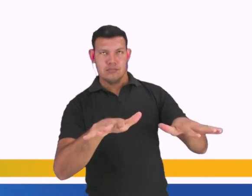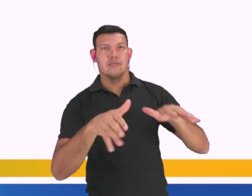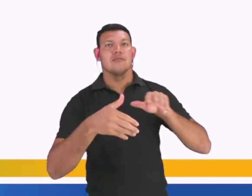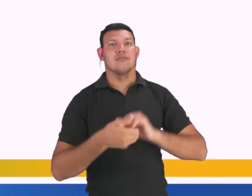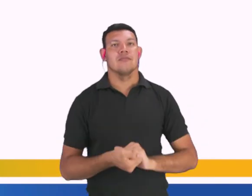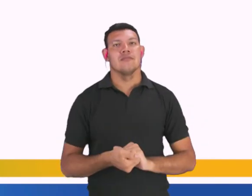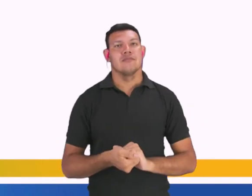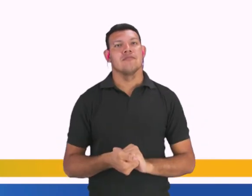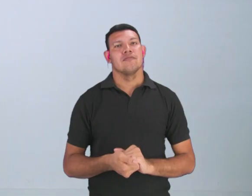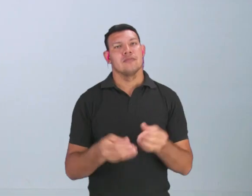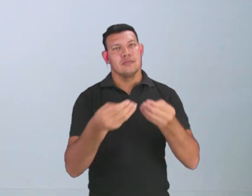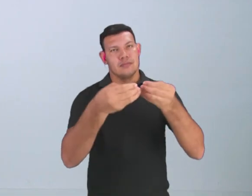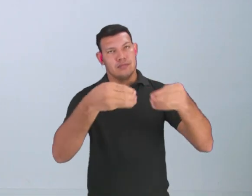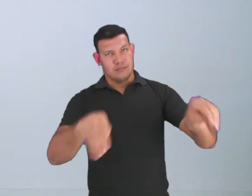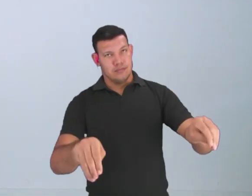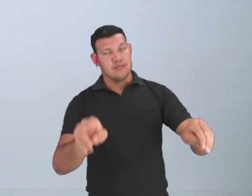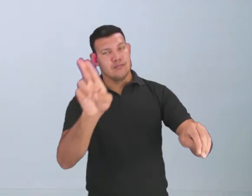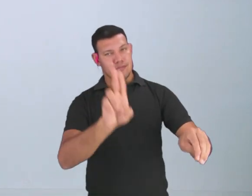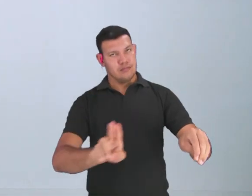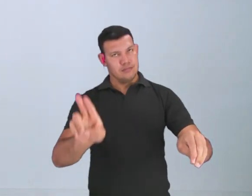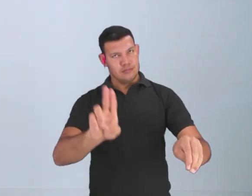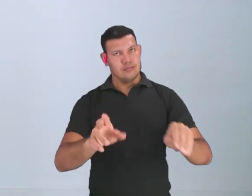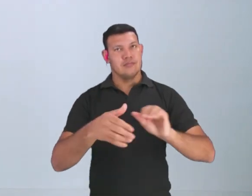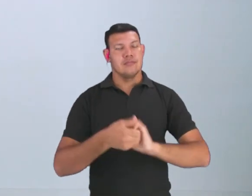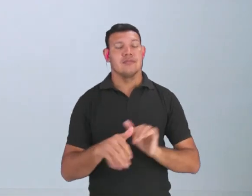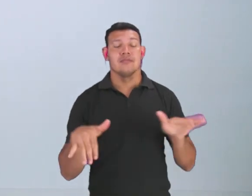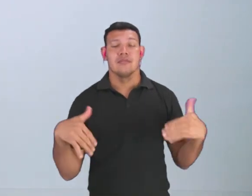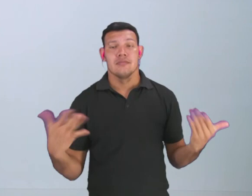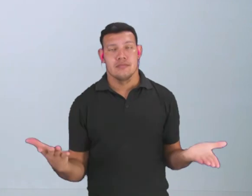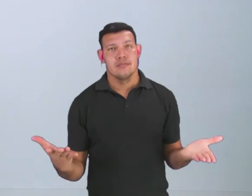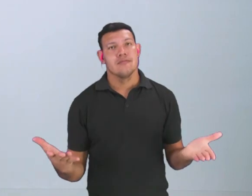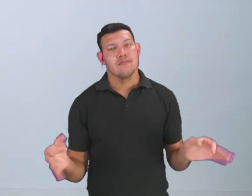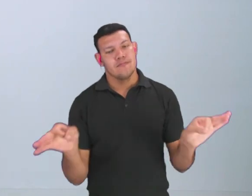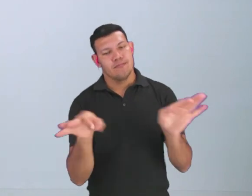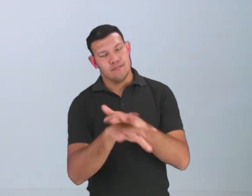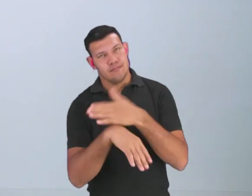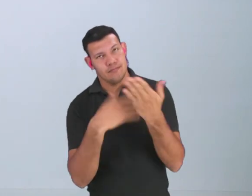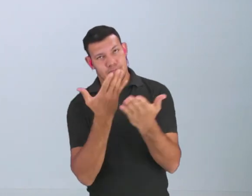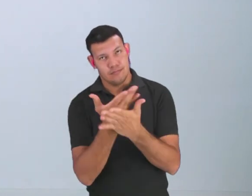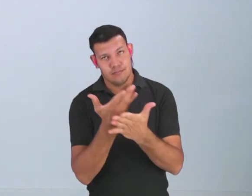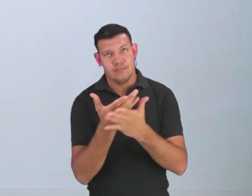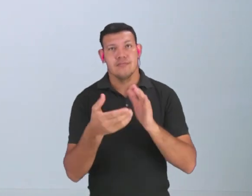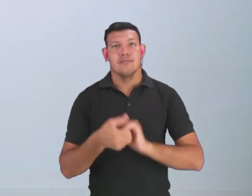né, comprometendo assim essa utilização. Então, pessoal,